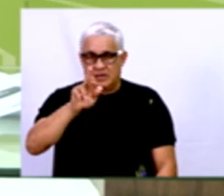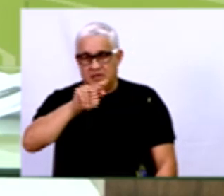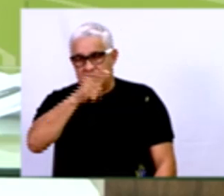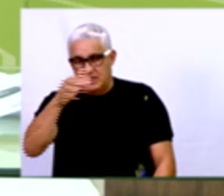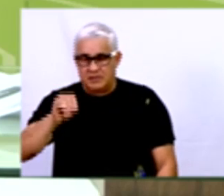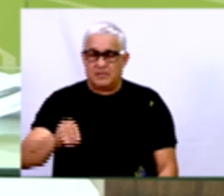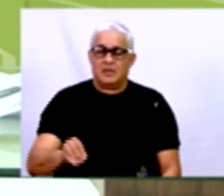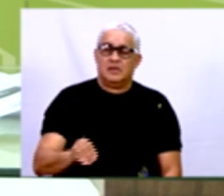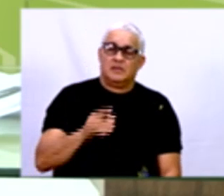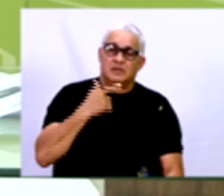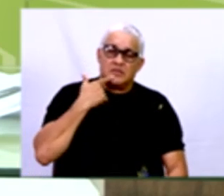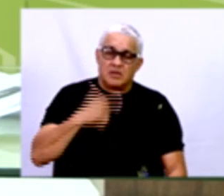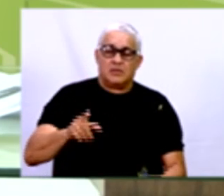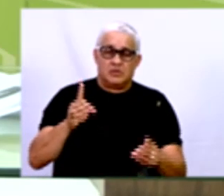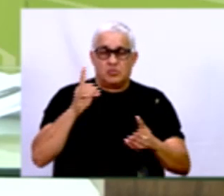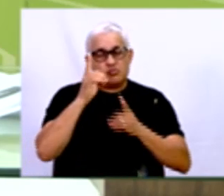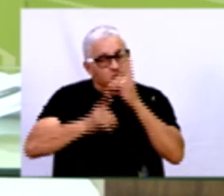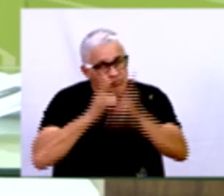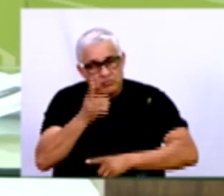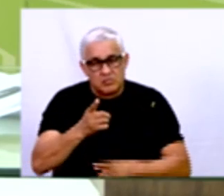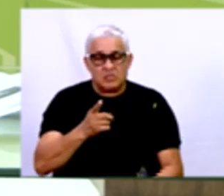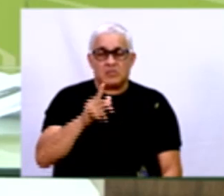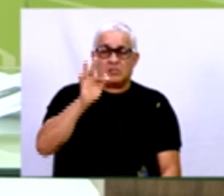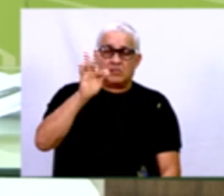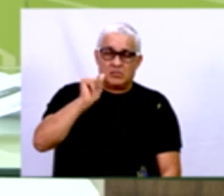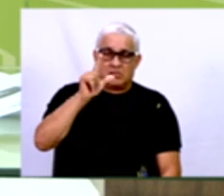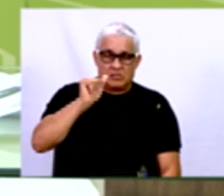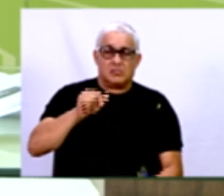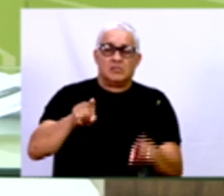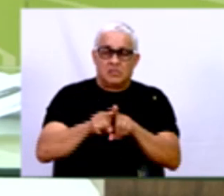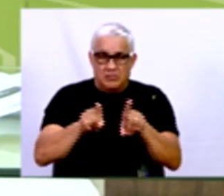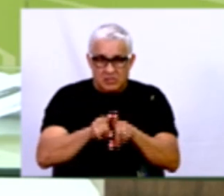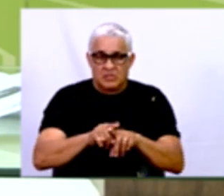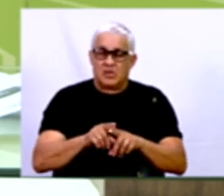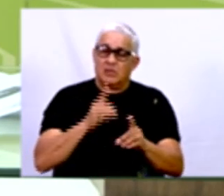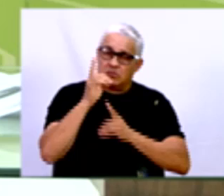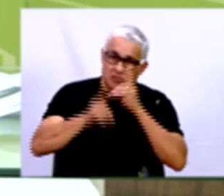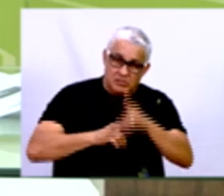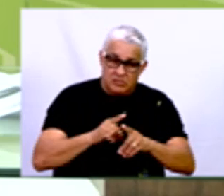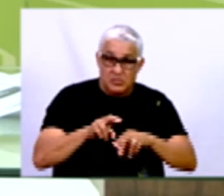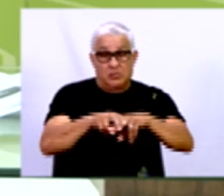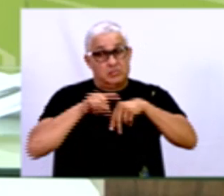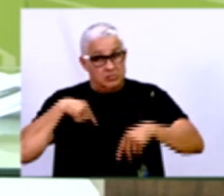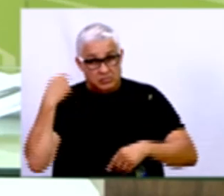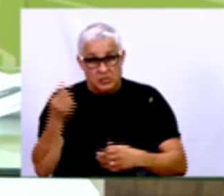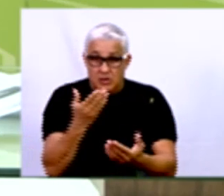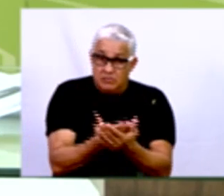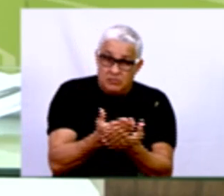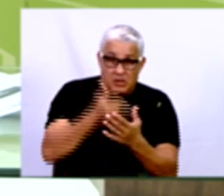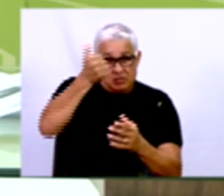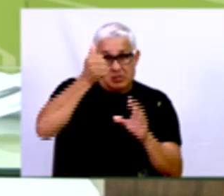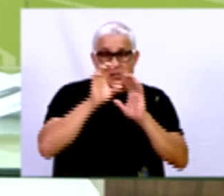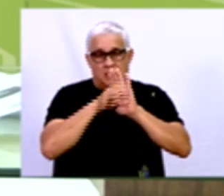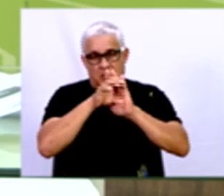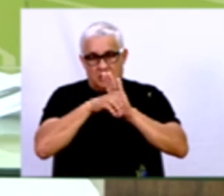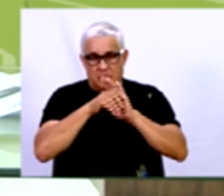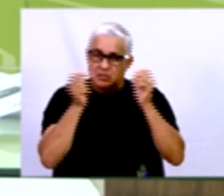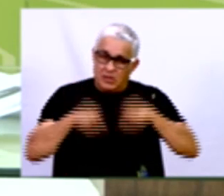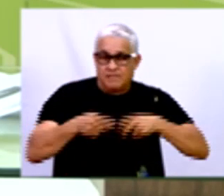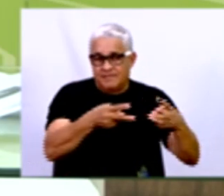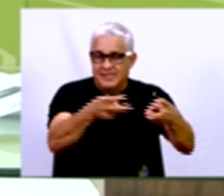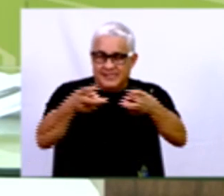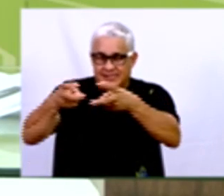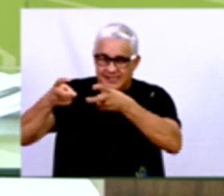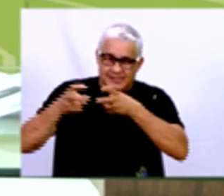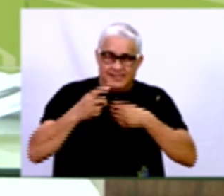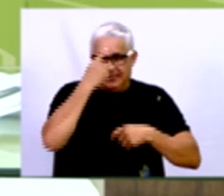ela é dinâmica, a fala ela é dinâmica e por isso nós estamos aqui estudando primeiramente esse conteúdo, para que nós possamos perceber